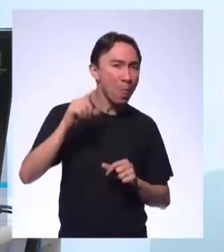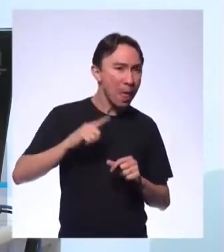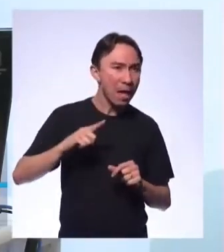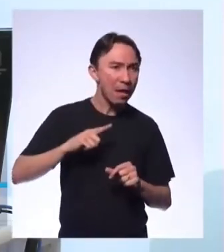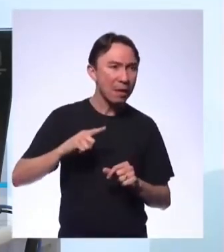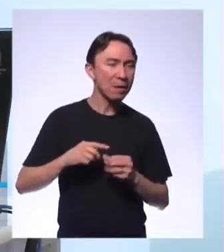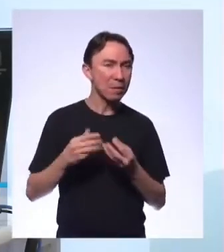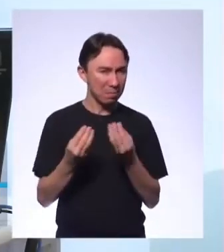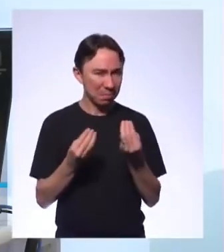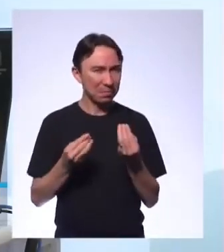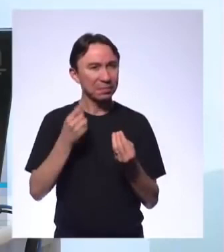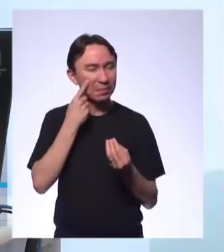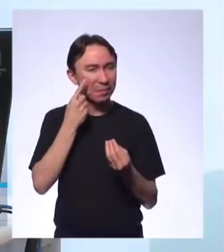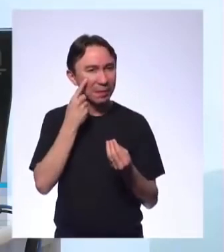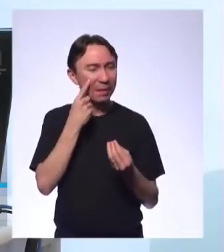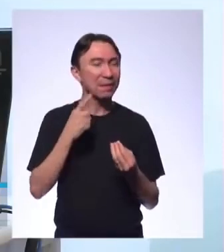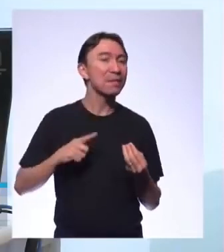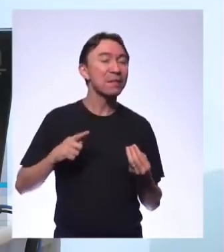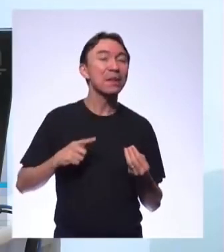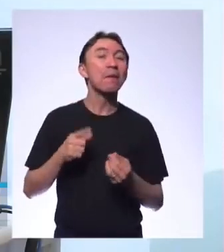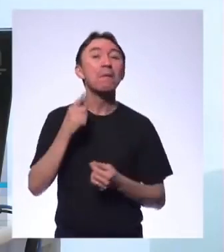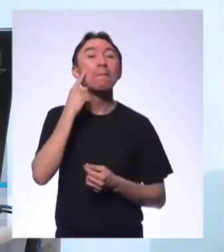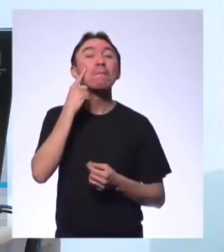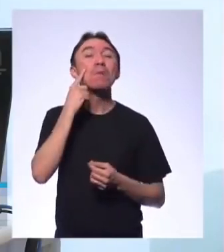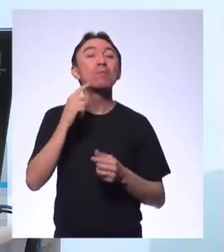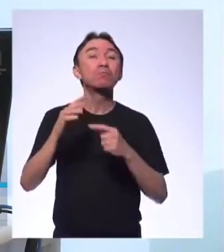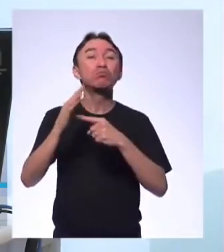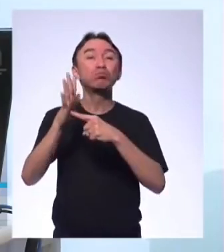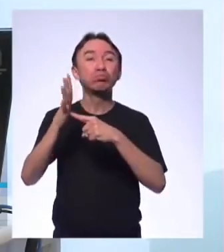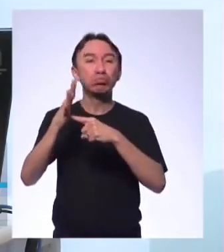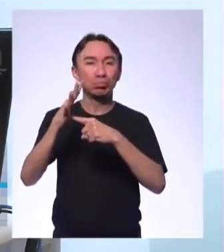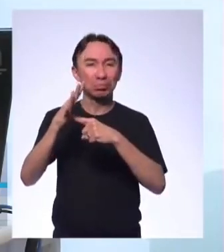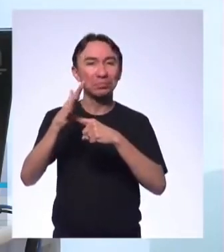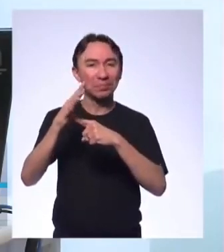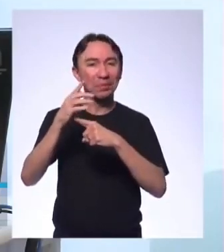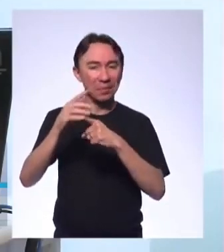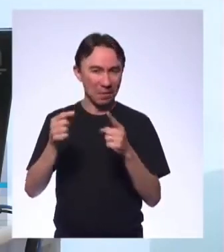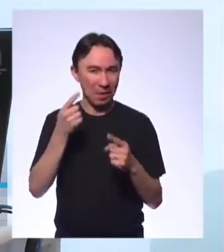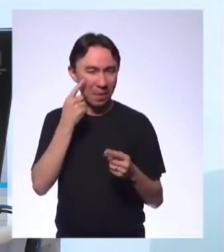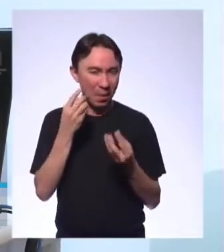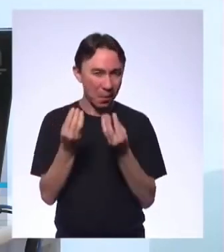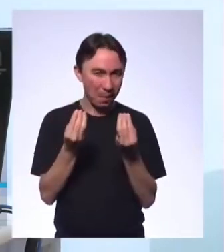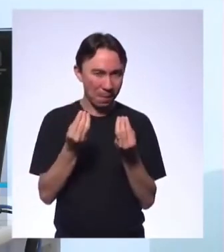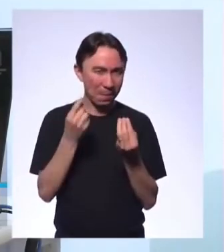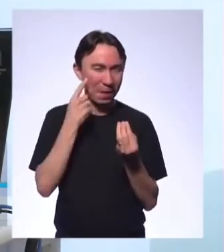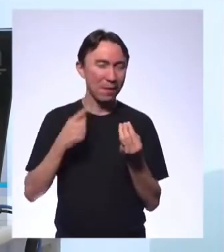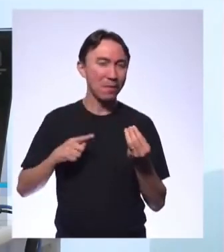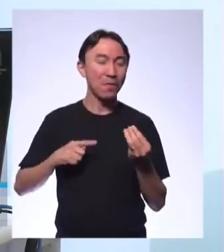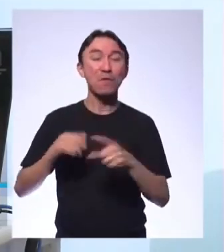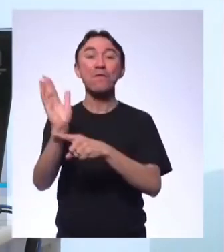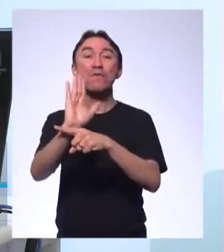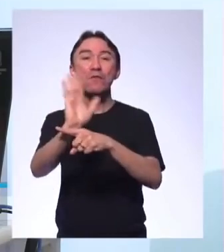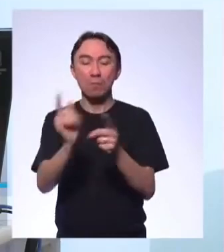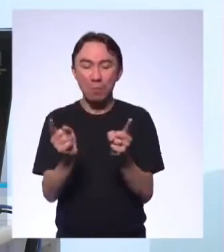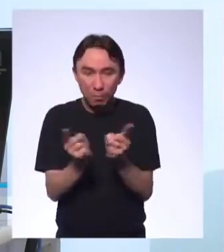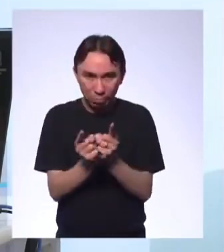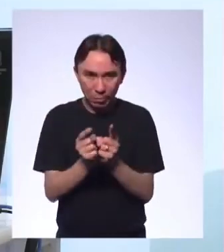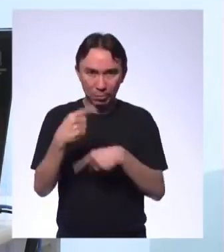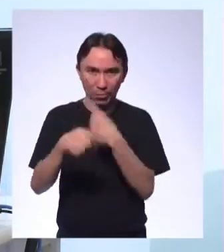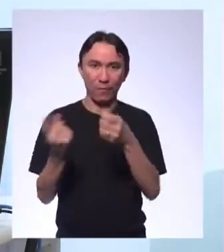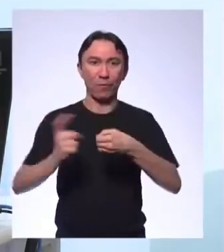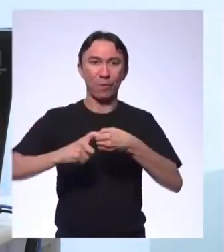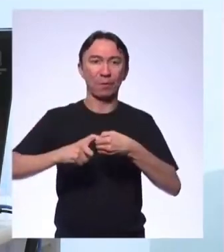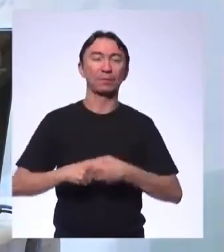tenham, vamos ver uma máquina do James Watt em funcionamento? Então, vocês vão ver um videozinho bem curtinho e a gente já volta.